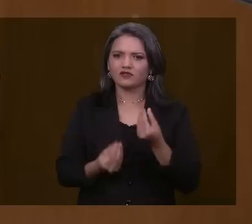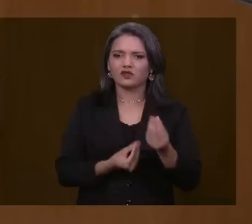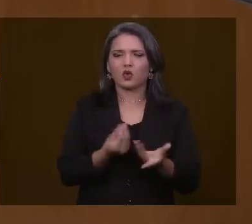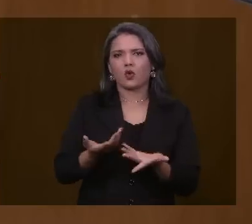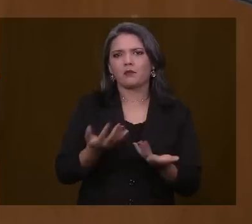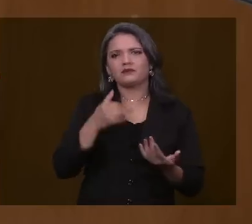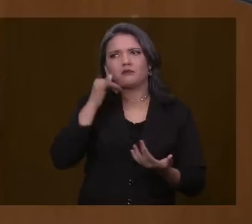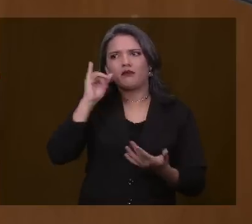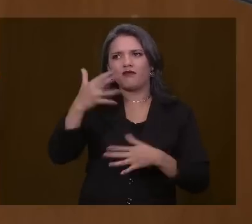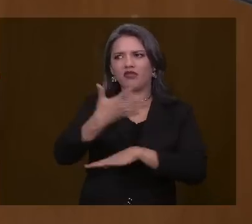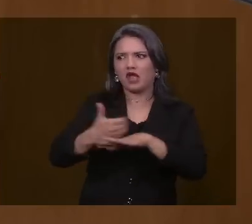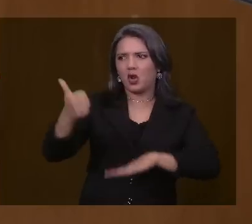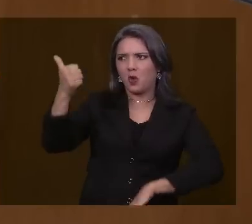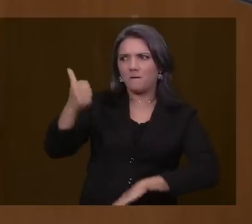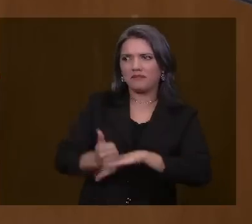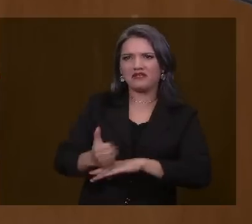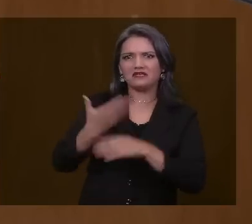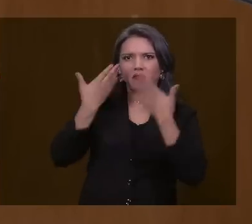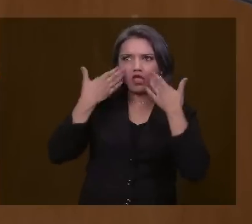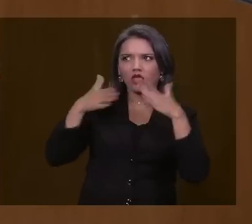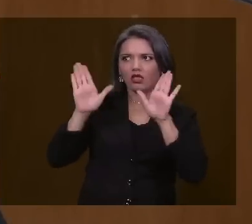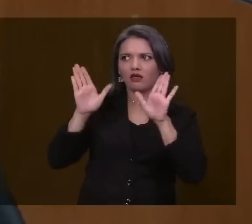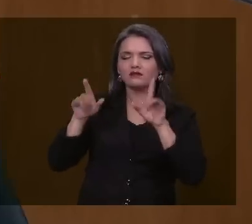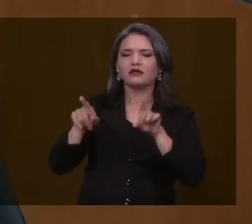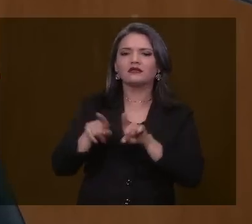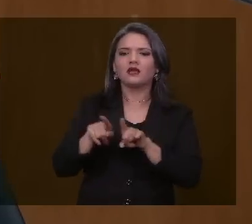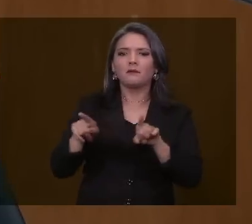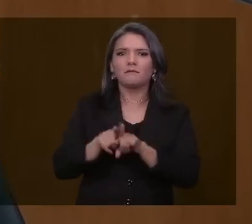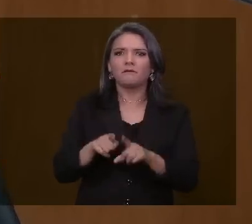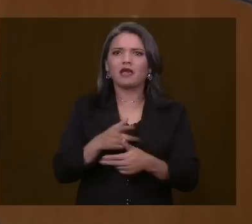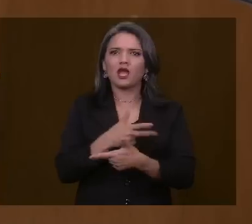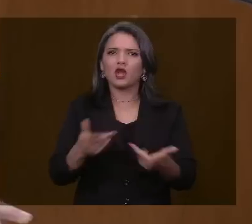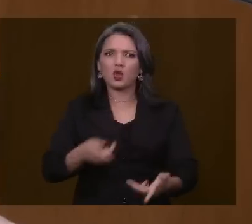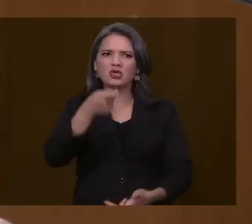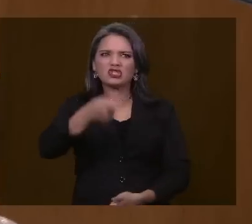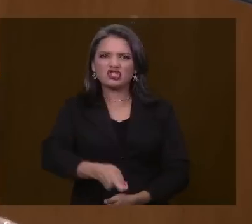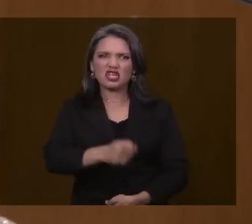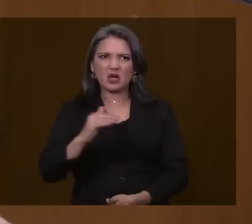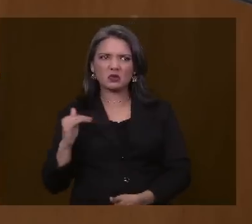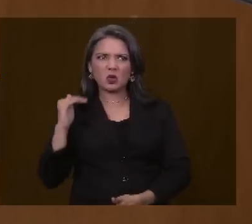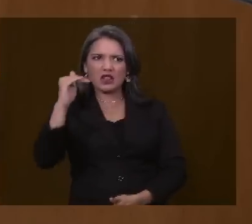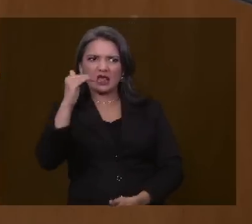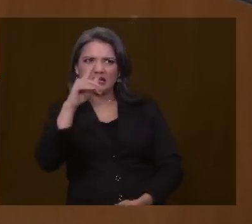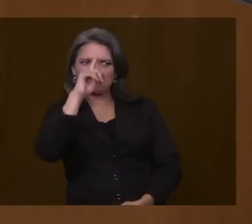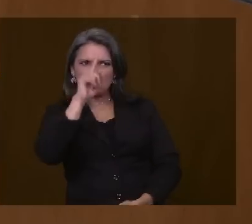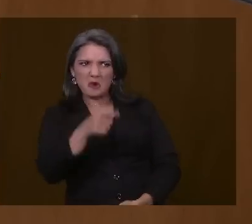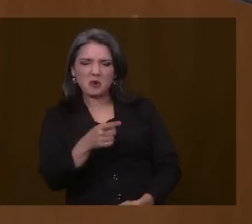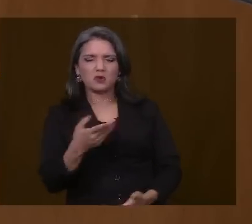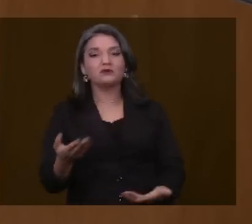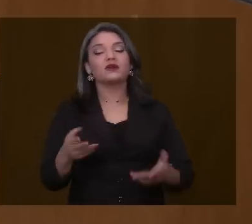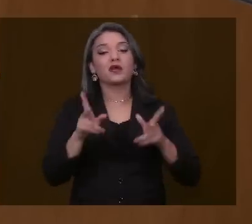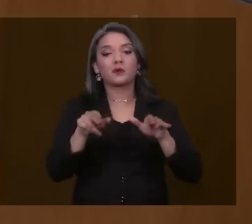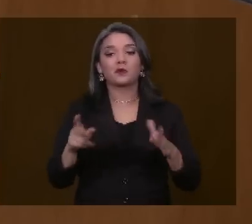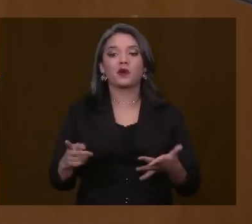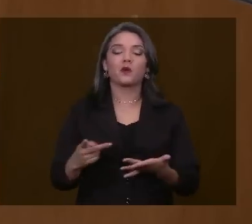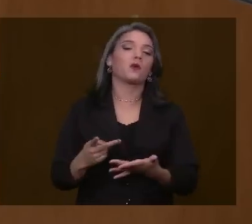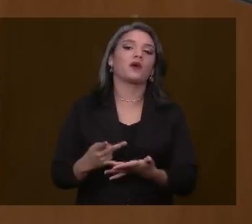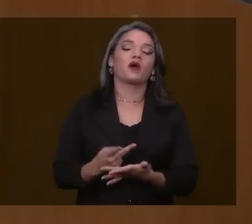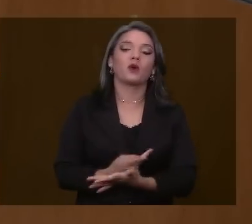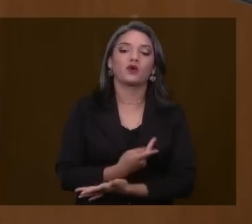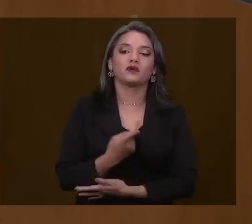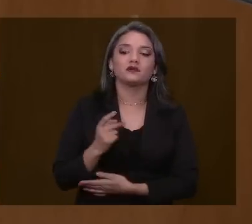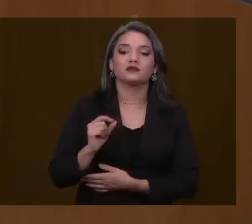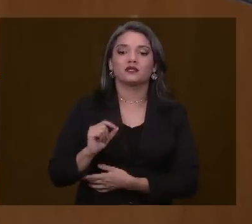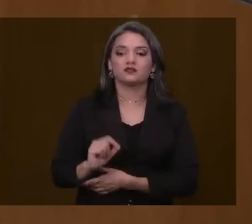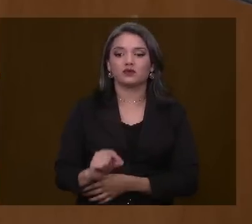golpismos explícitos, seja de erosões autoritárias, como aquela sistematicamente conduzida